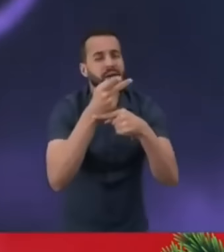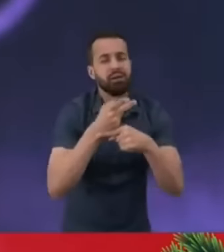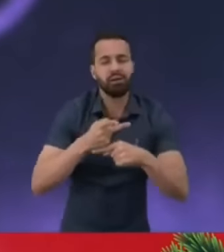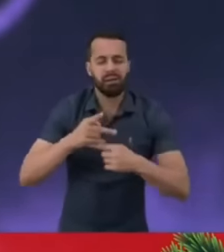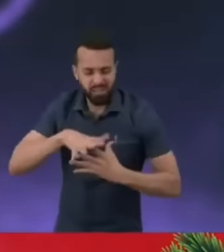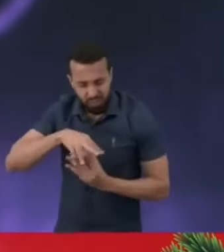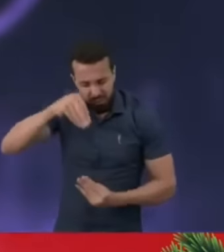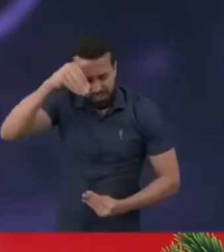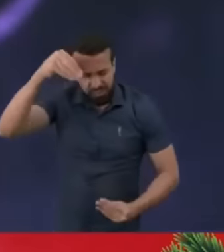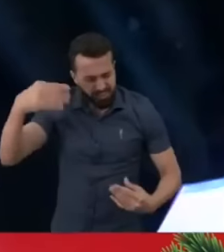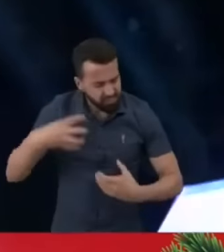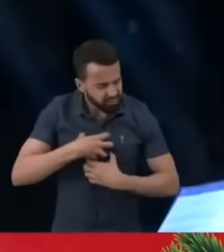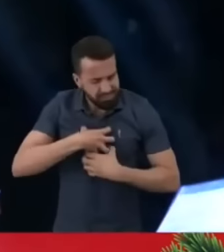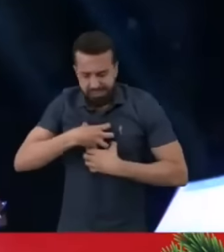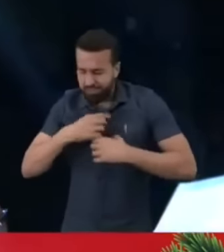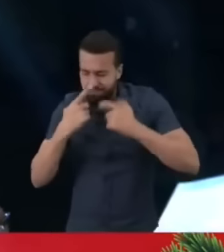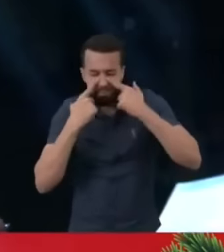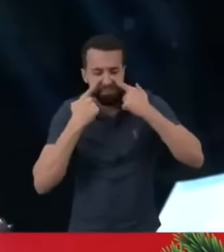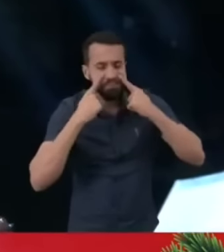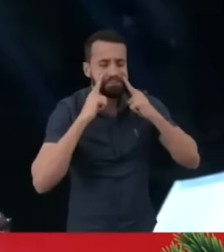Chora minha alma,